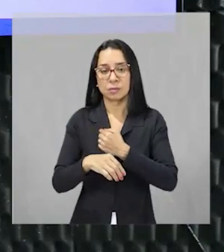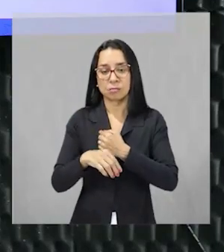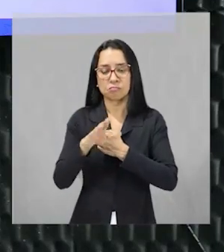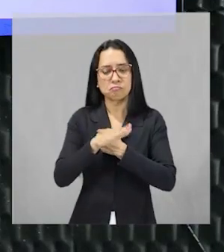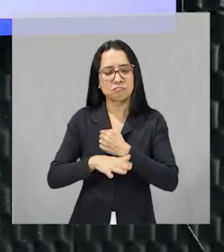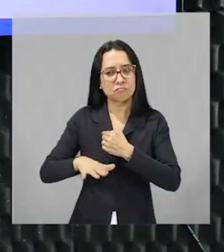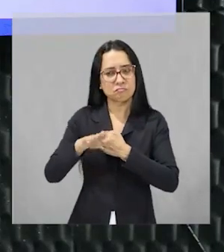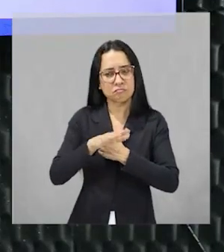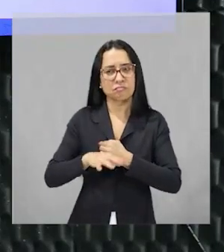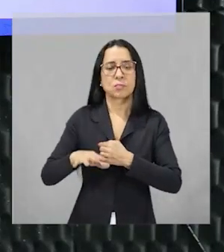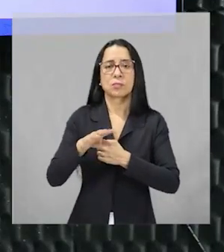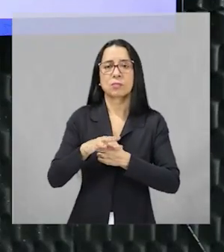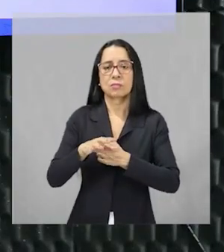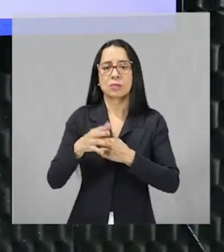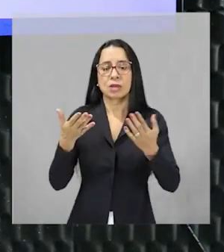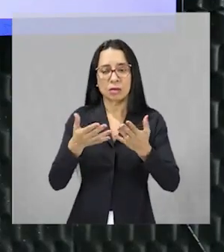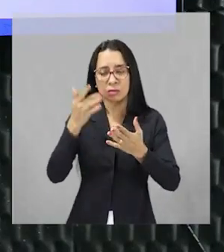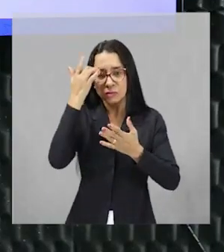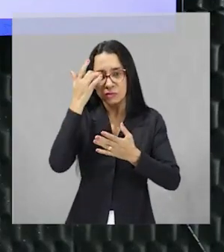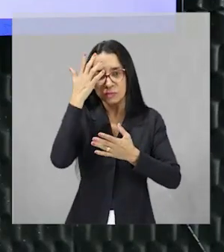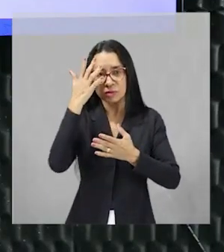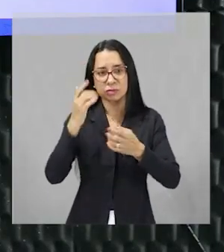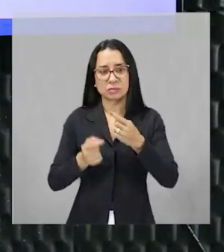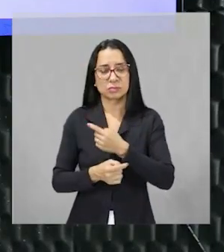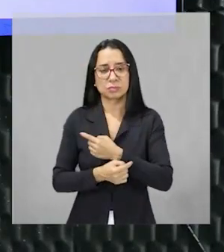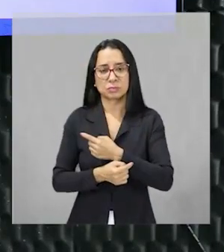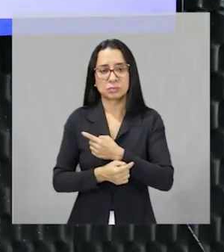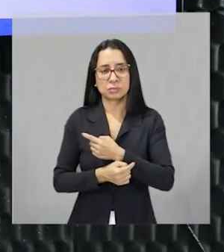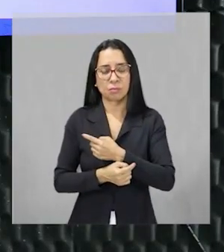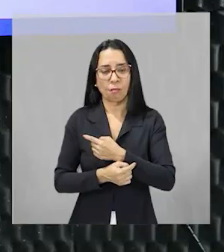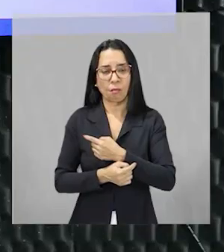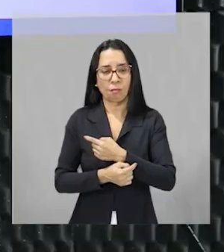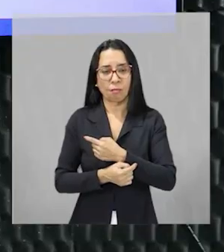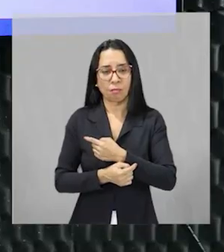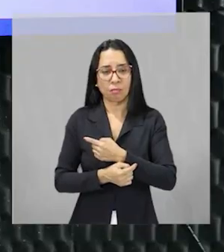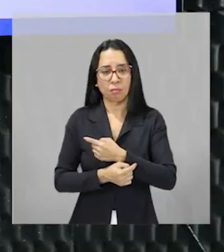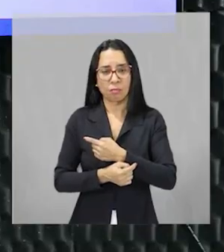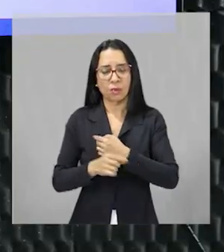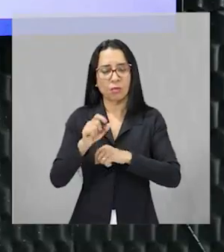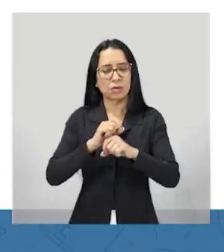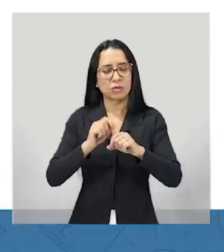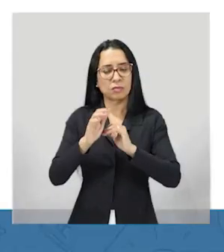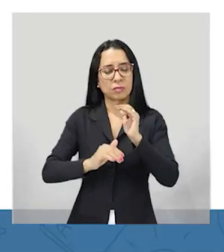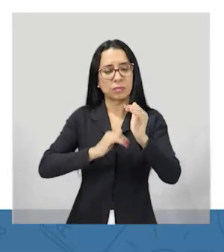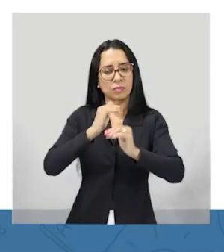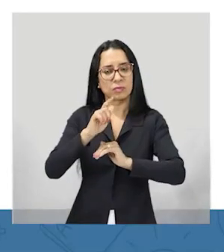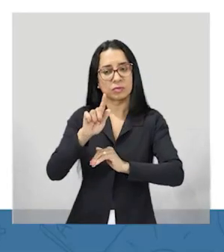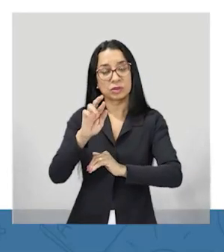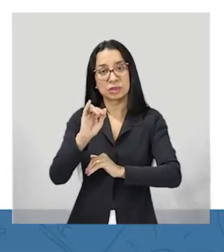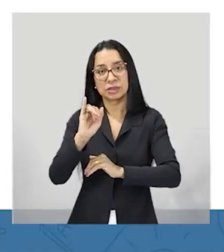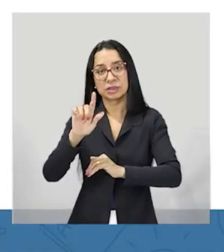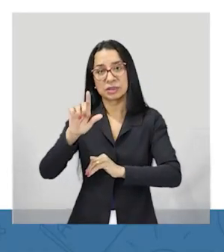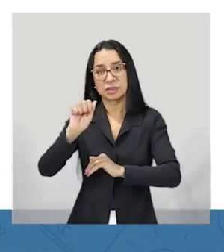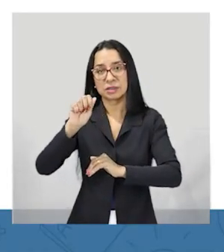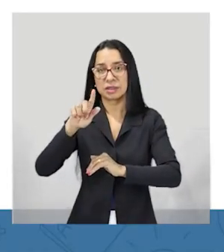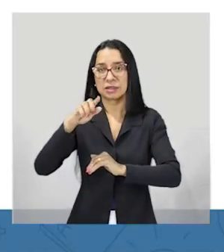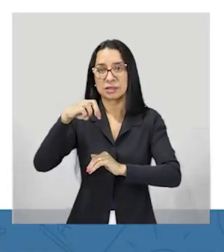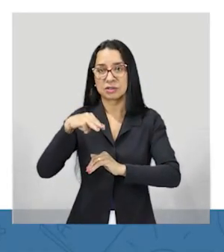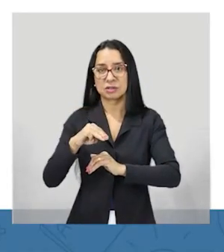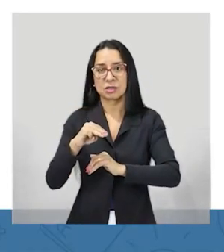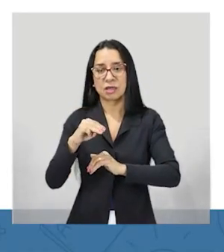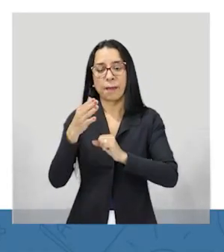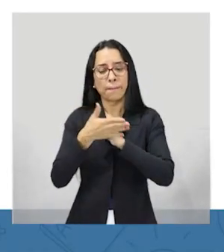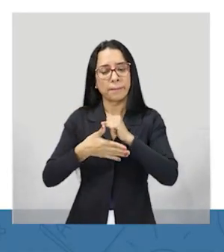né? Descrita, é característica de espaços rurais onde ocorre o quê, galera? O que foi o processo de grilagem ali que foi descrito? É